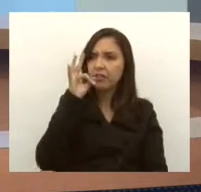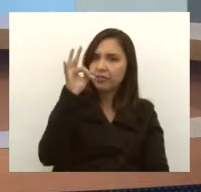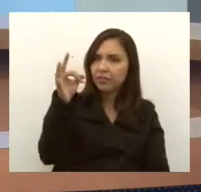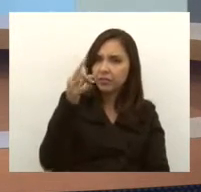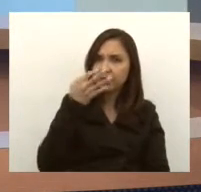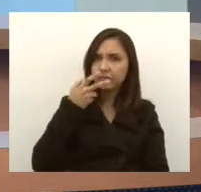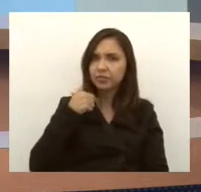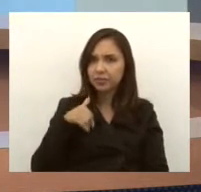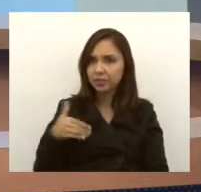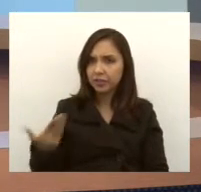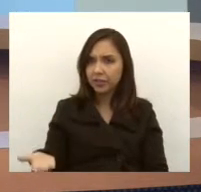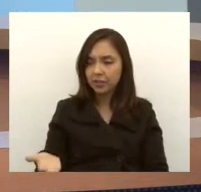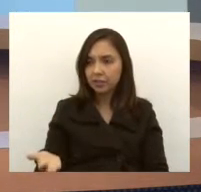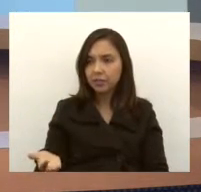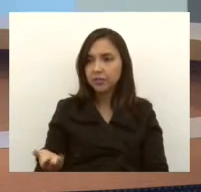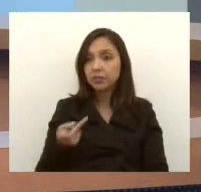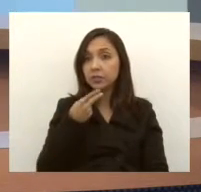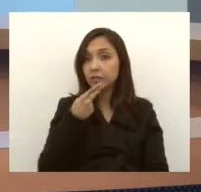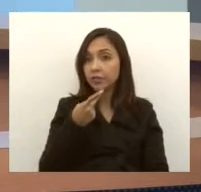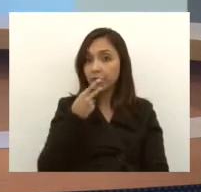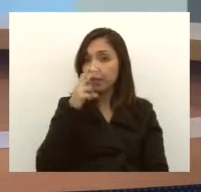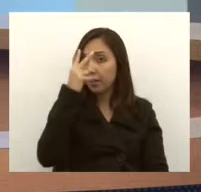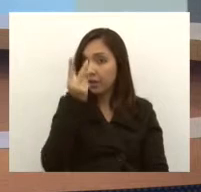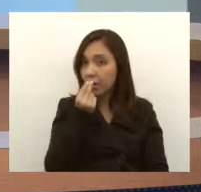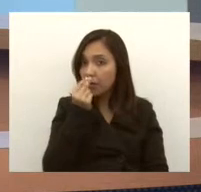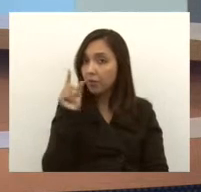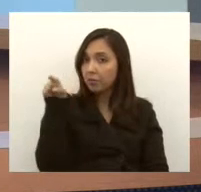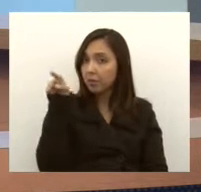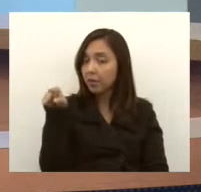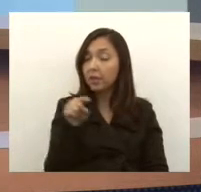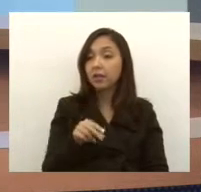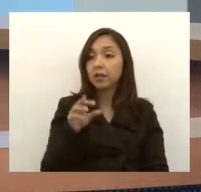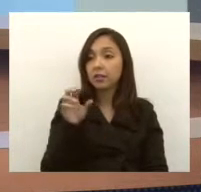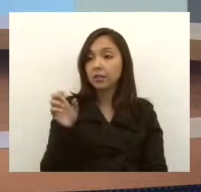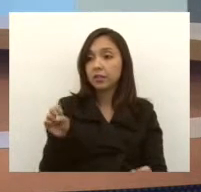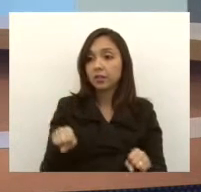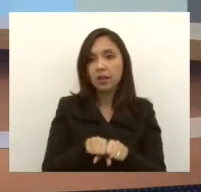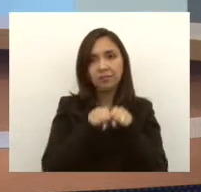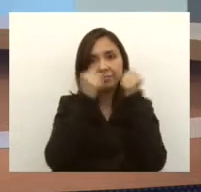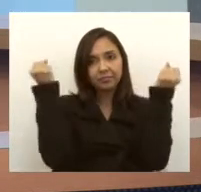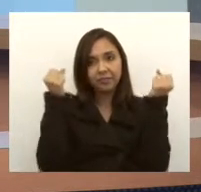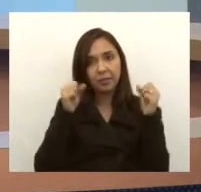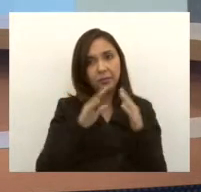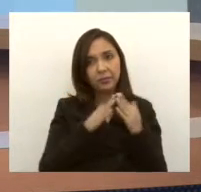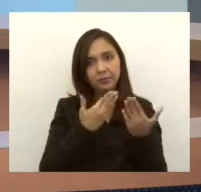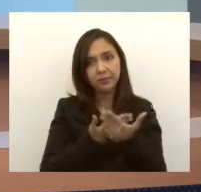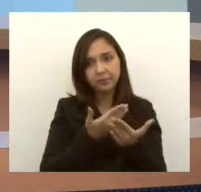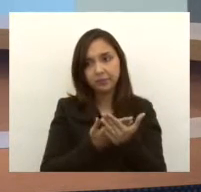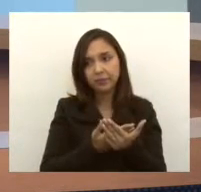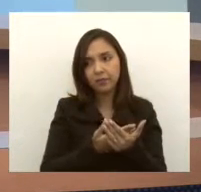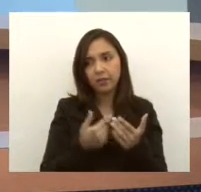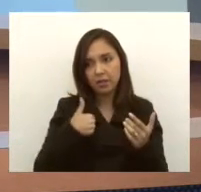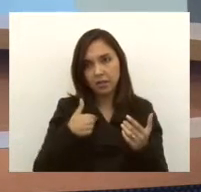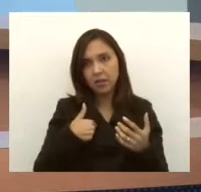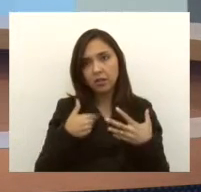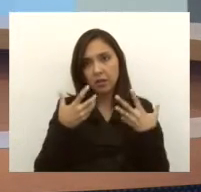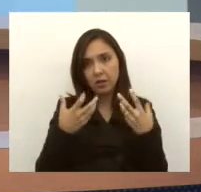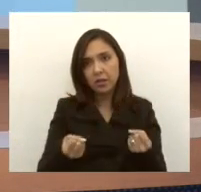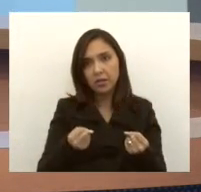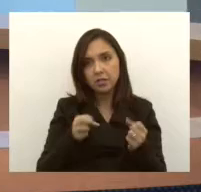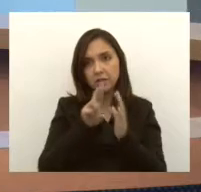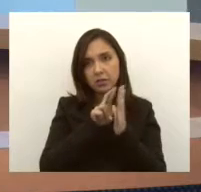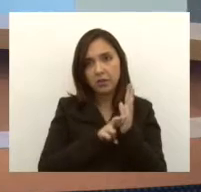nossas crianças. Digam isso para o Geraldo Alckmin, que está acabando com as escolas estaduais. E eu sou favorável